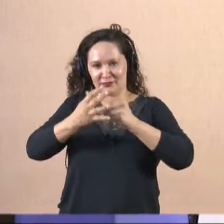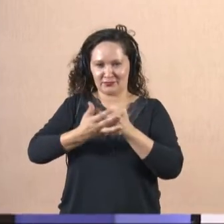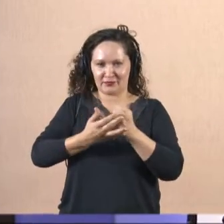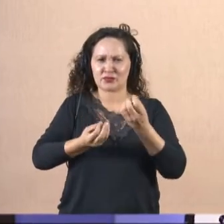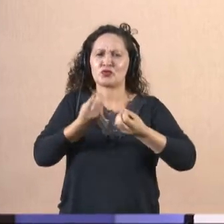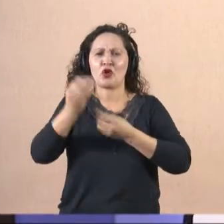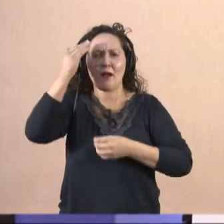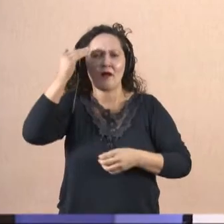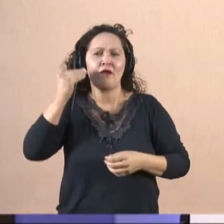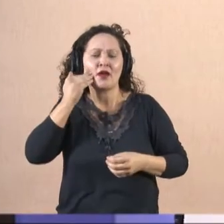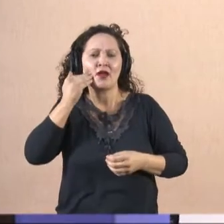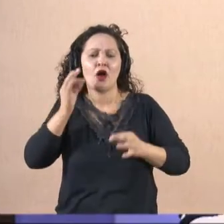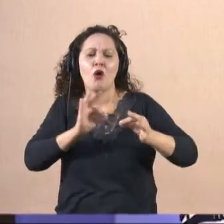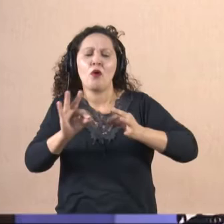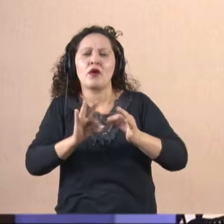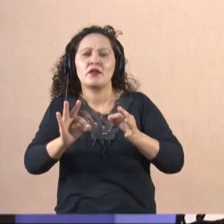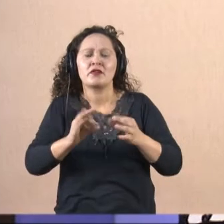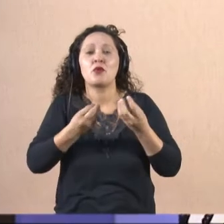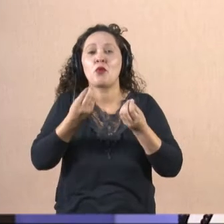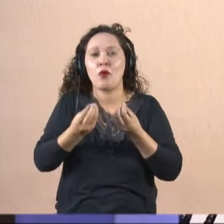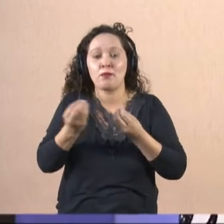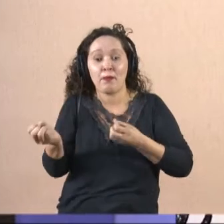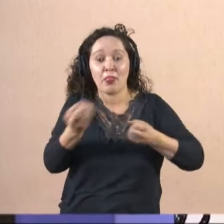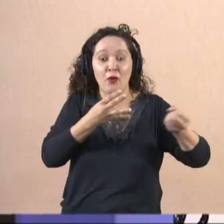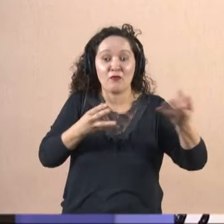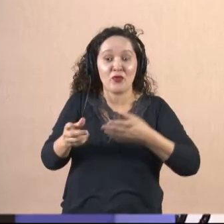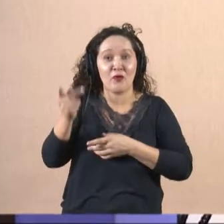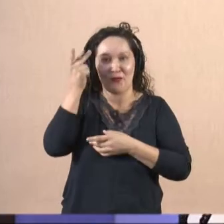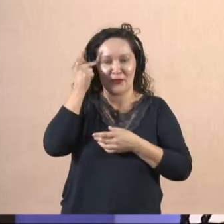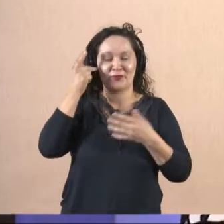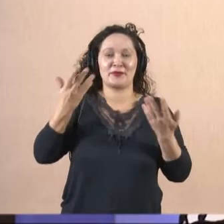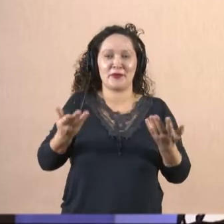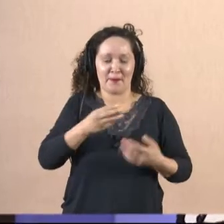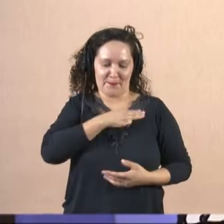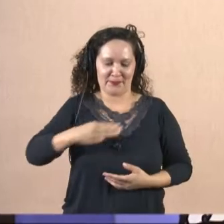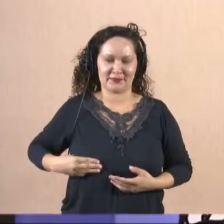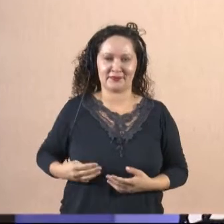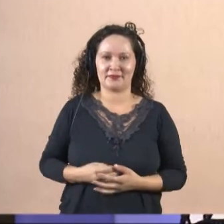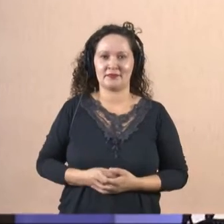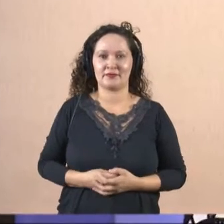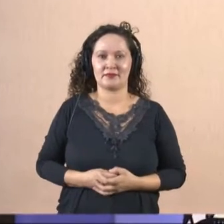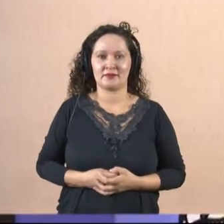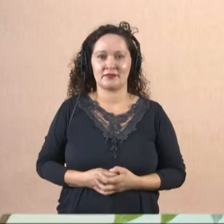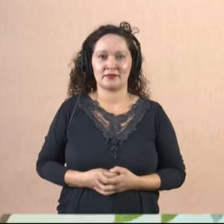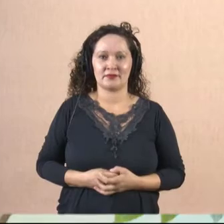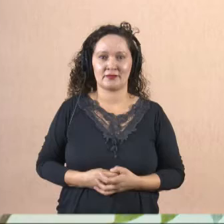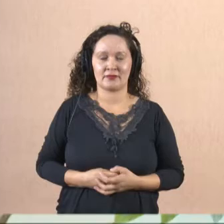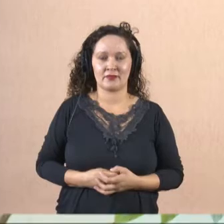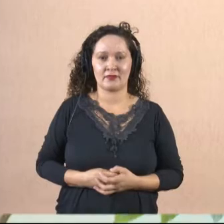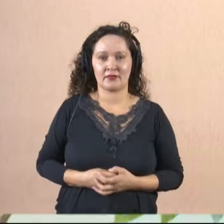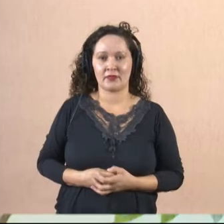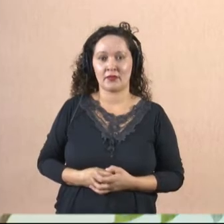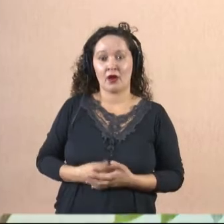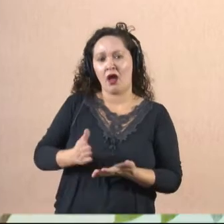e como que a coreia está se preparando para essa nova situação ministro ah pois é